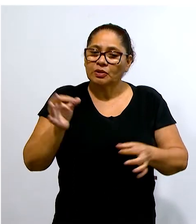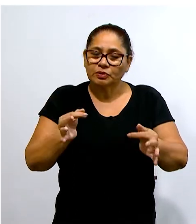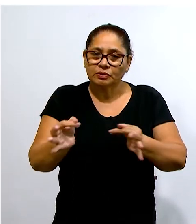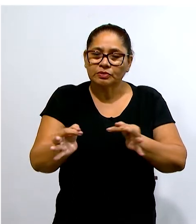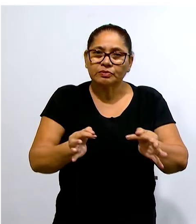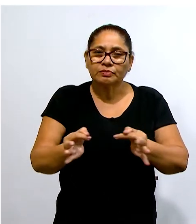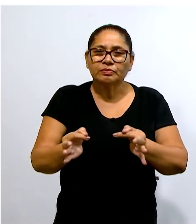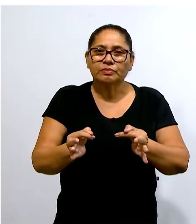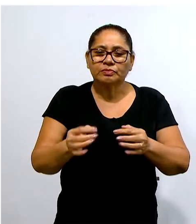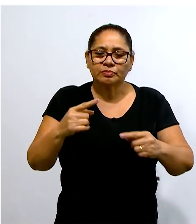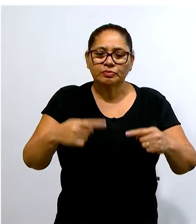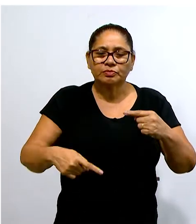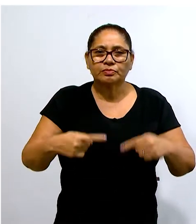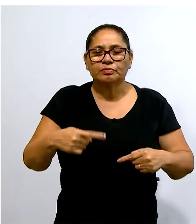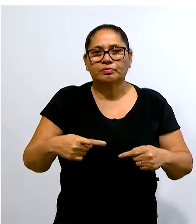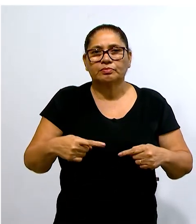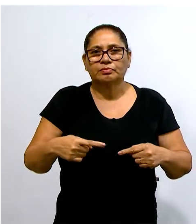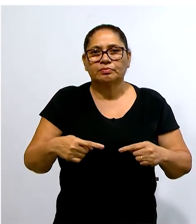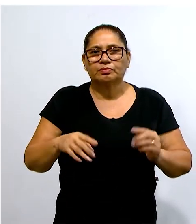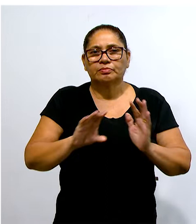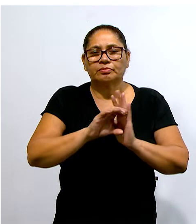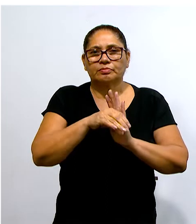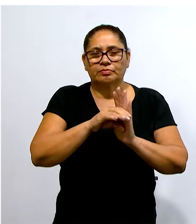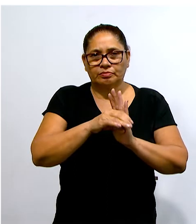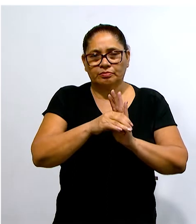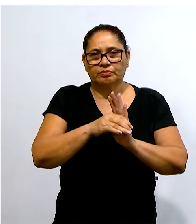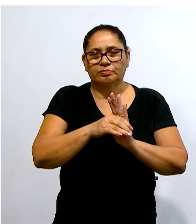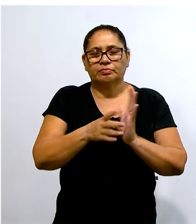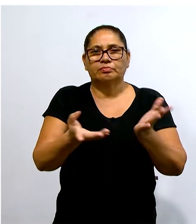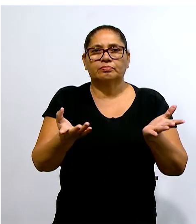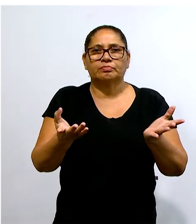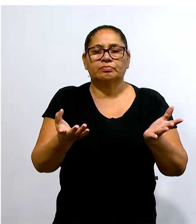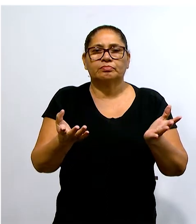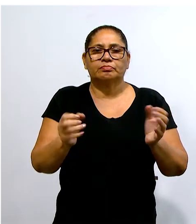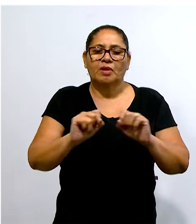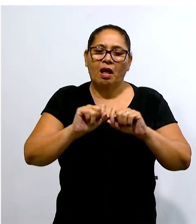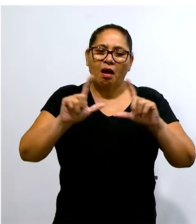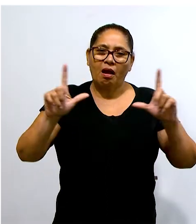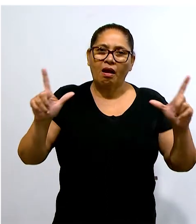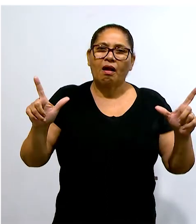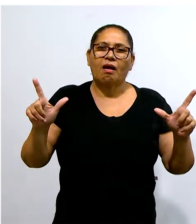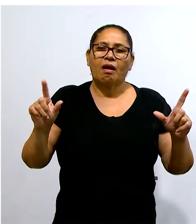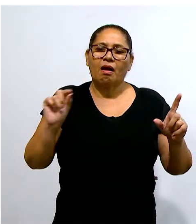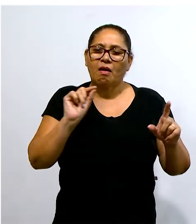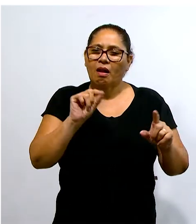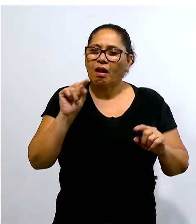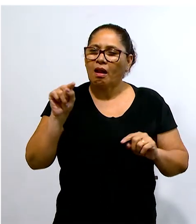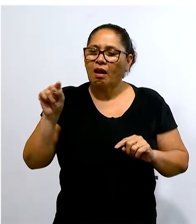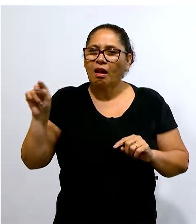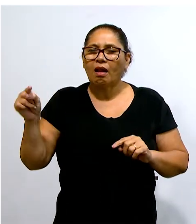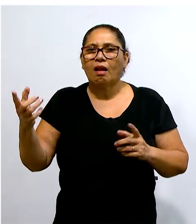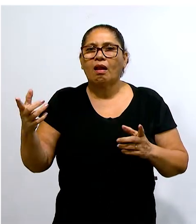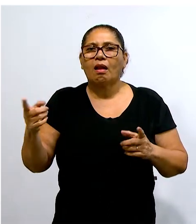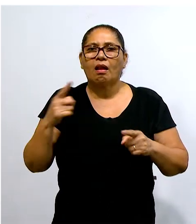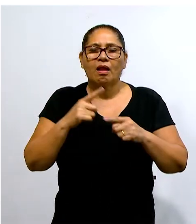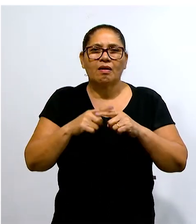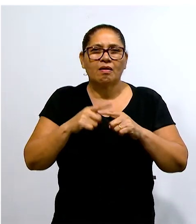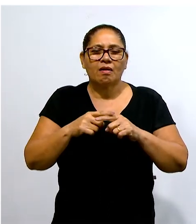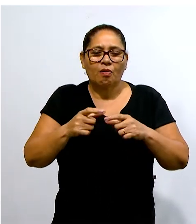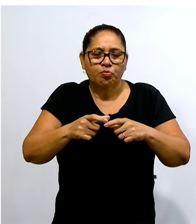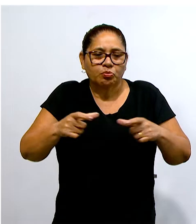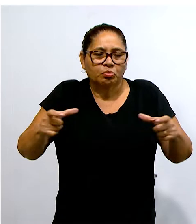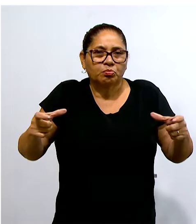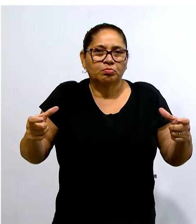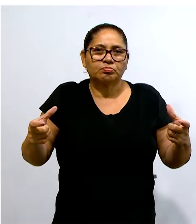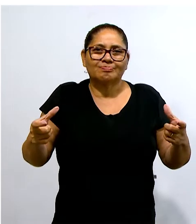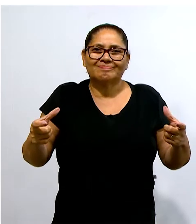dos nossos materiais curriculares. Então, claro que isso aqui tem pontinho, pontinho, pontinho, porque é muito maior que isso,